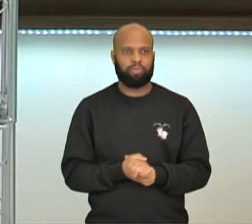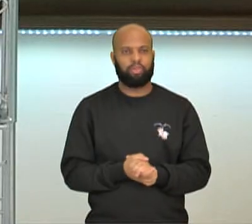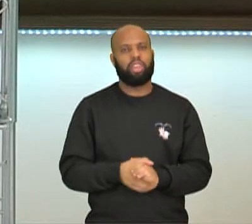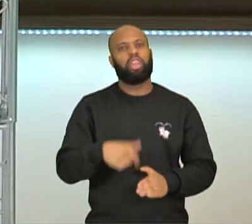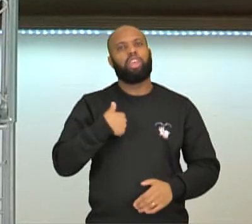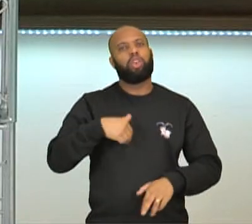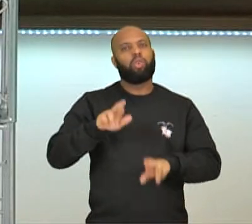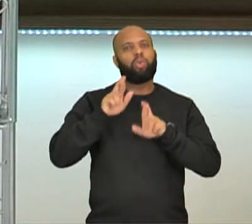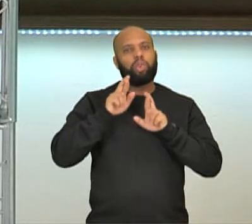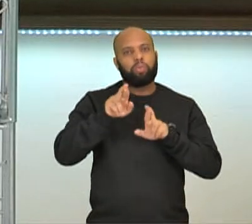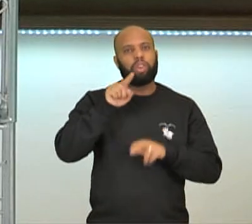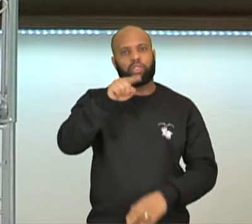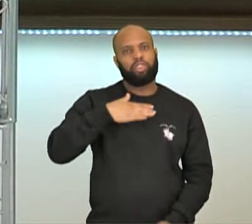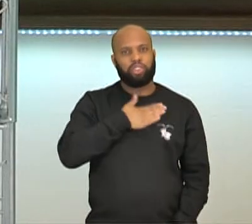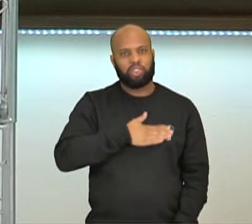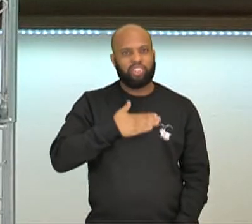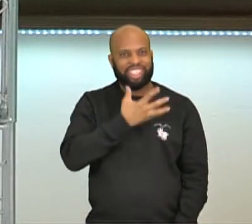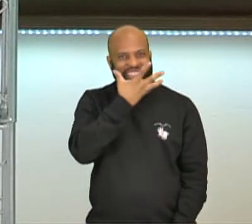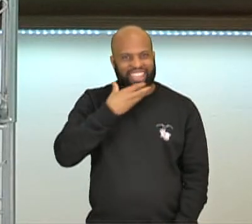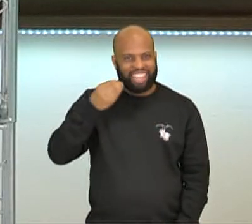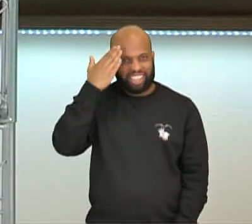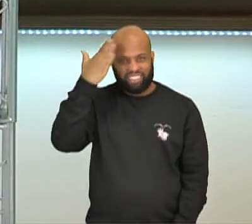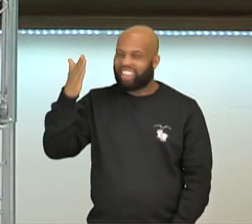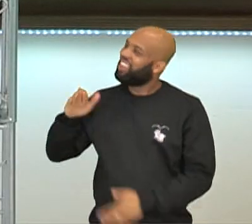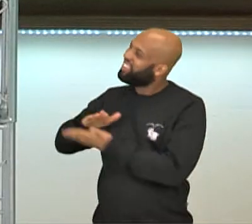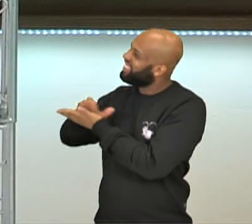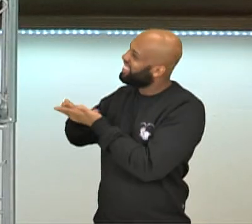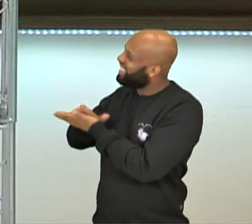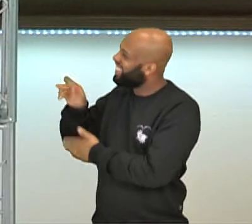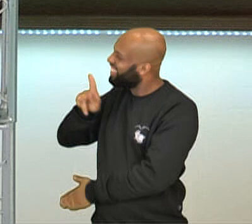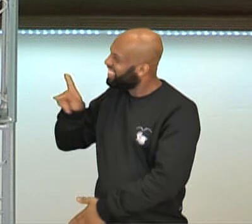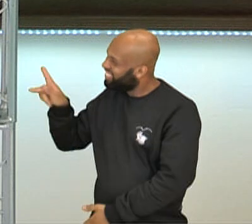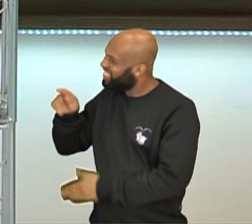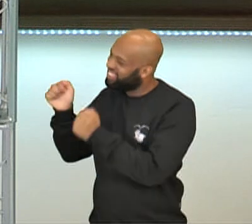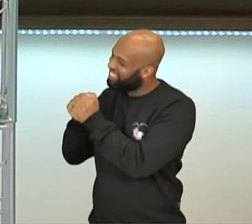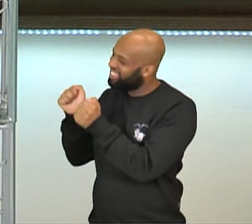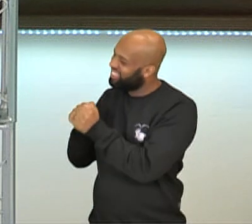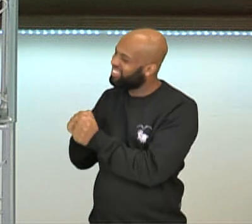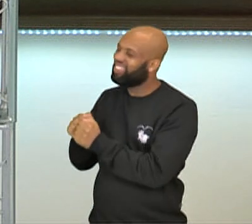Eu espero que vocês tenham gostado. Natan, muito obrigada pela